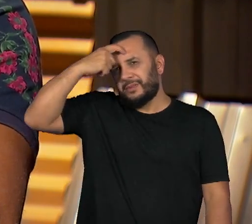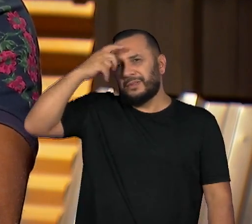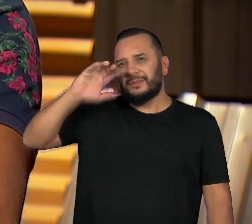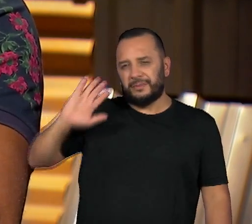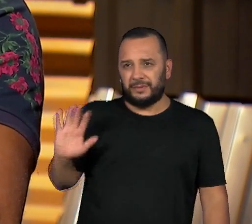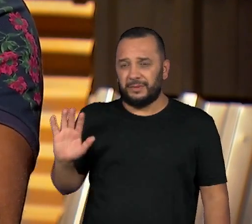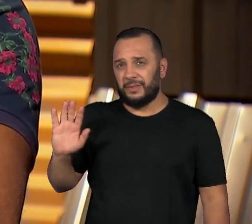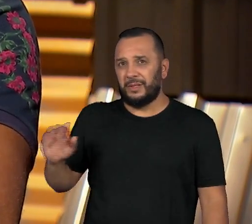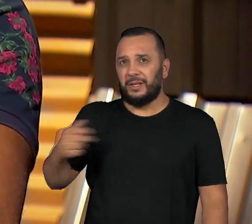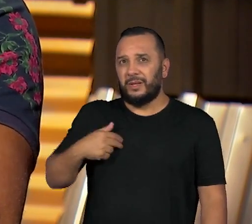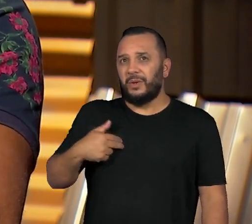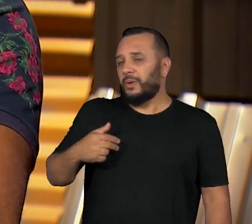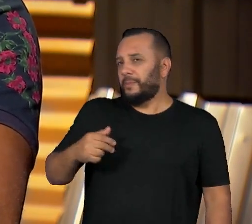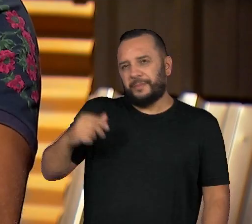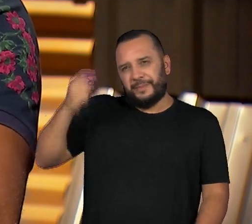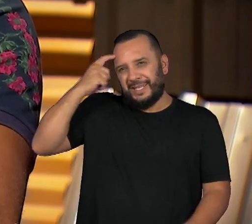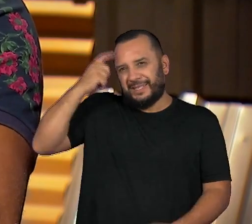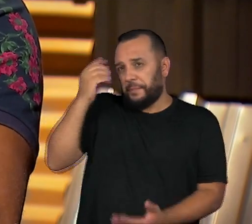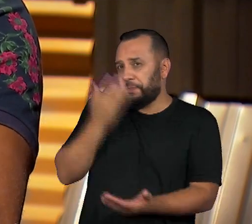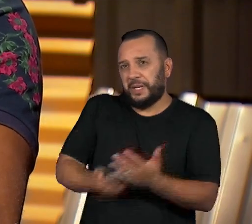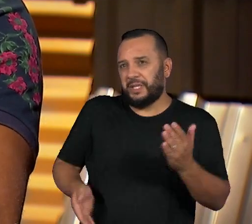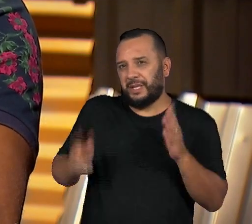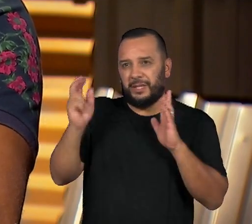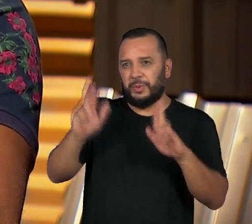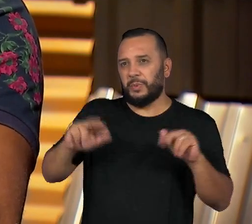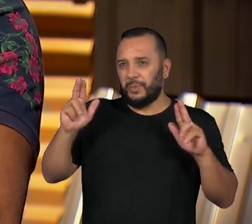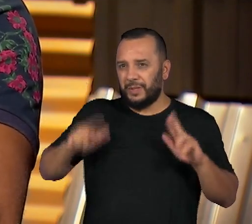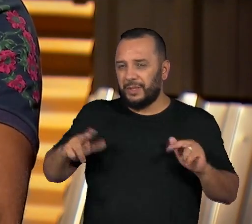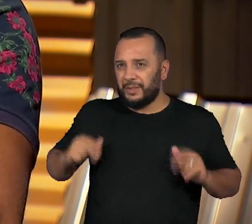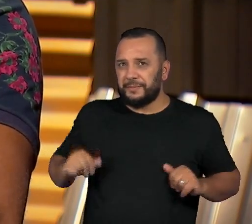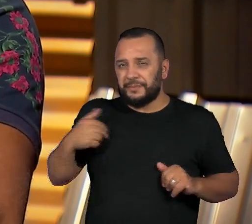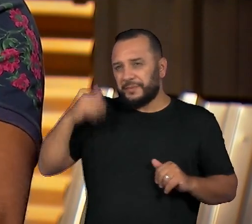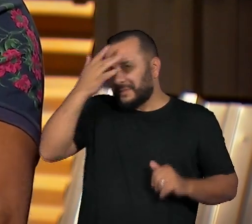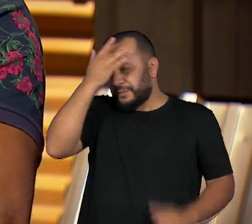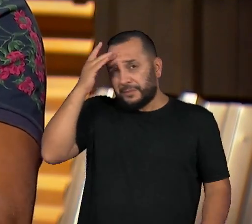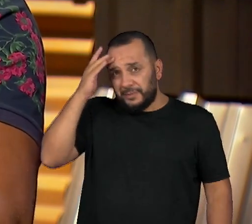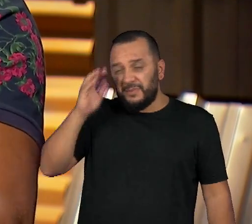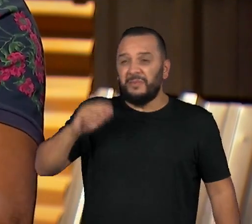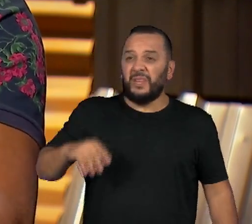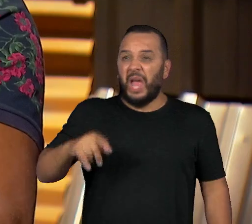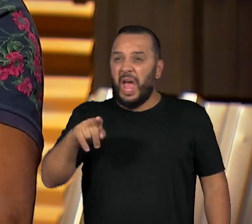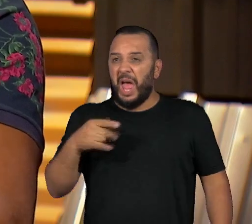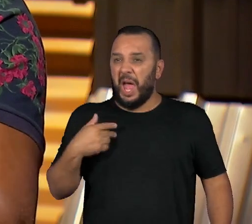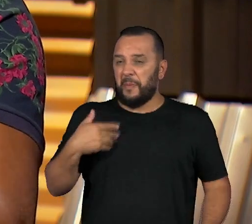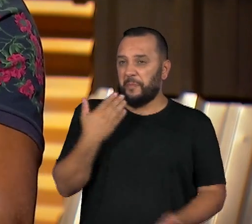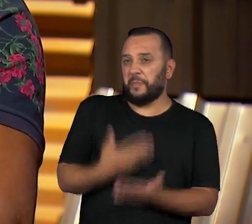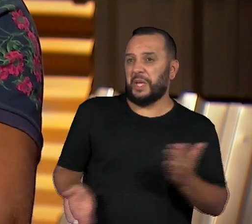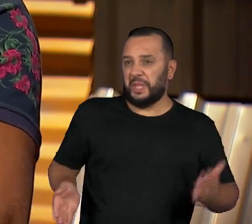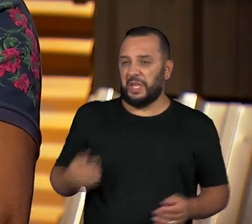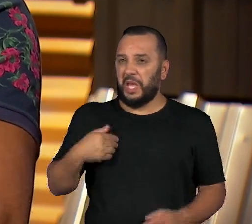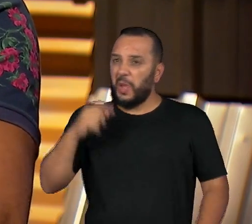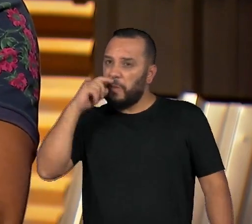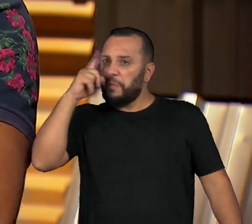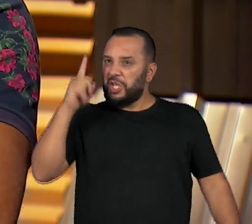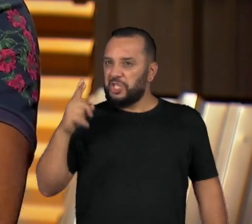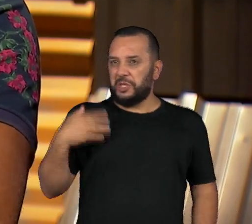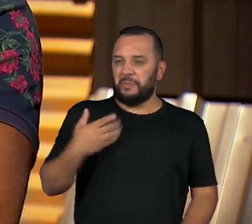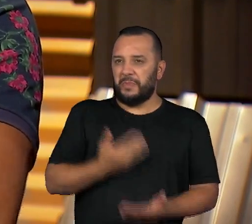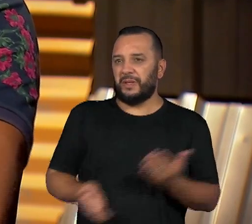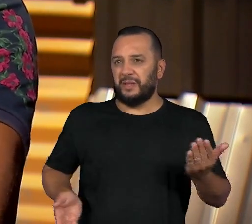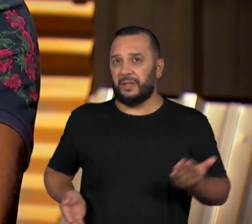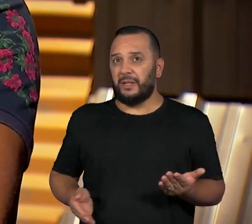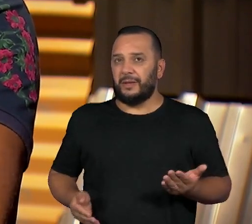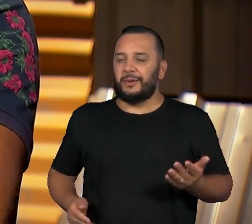E eu nunca imaginei que eu ia perder, né? E assim, as pessoas falam, ele perdeu, foi soberbo, mas quando